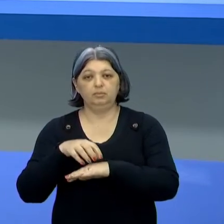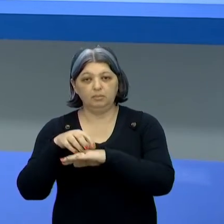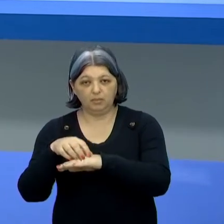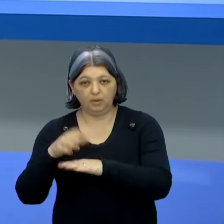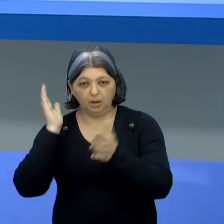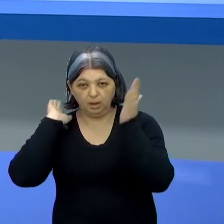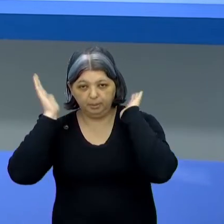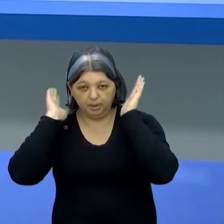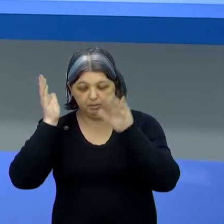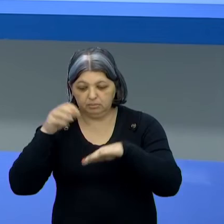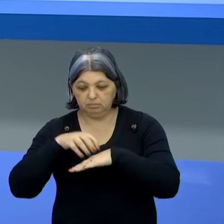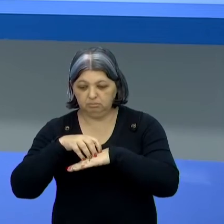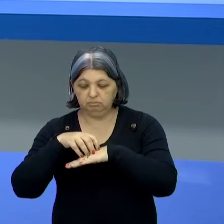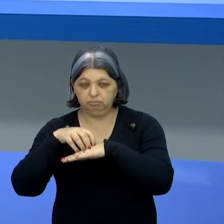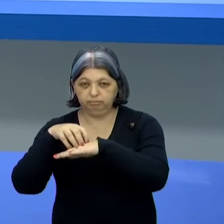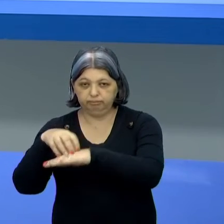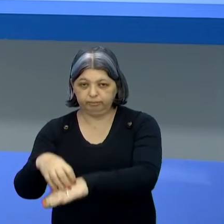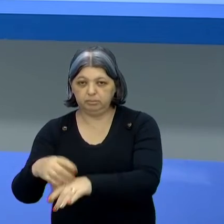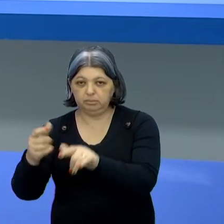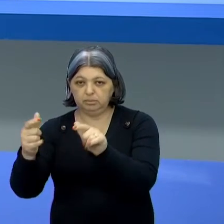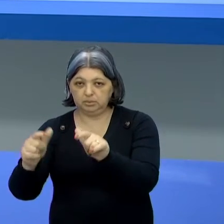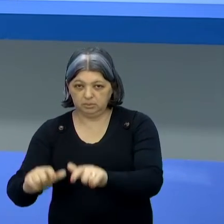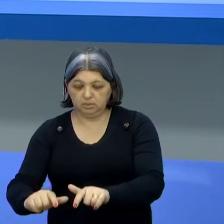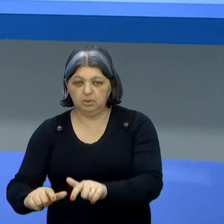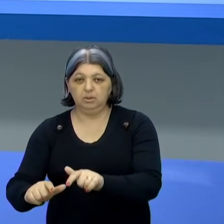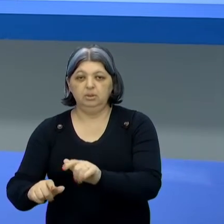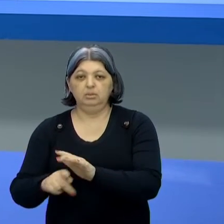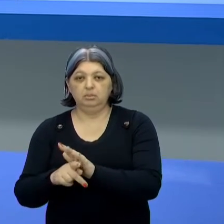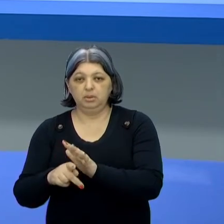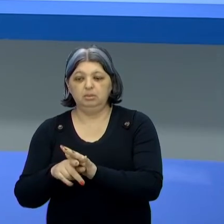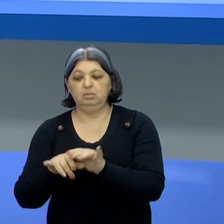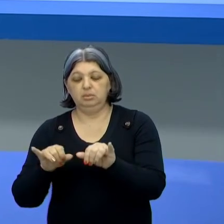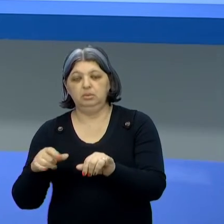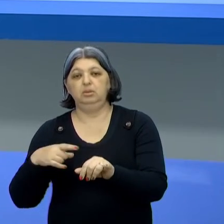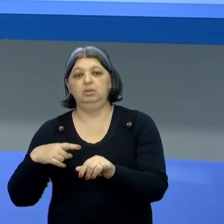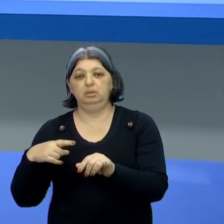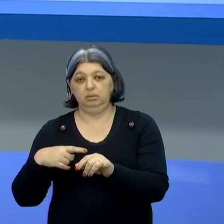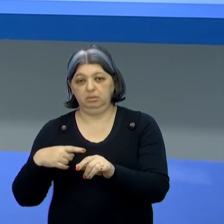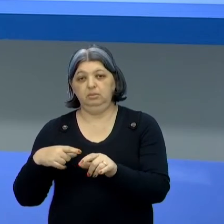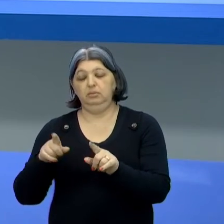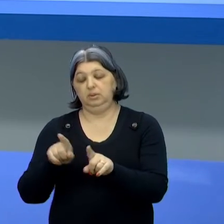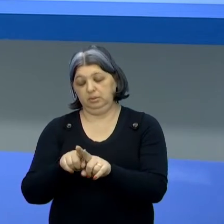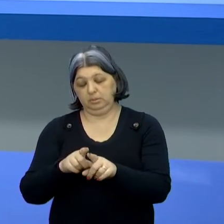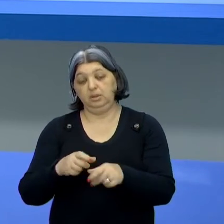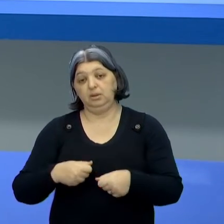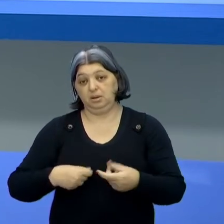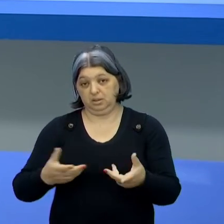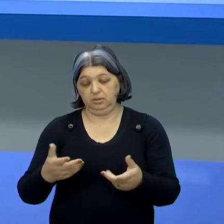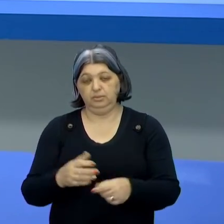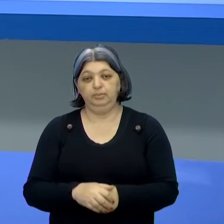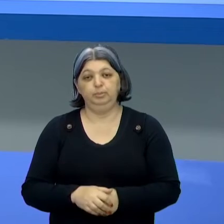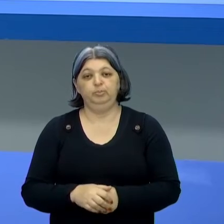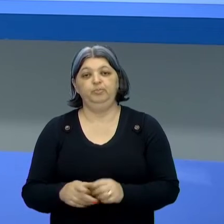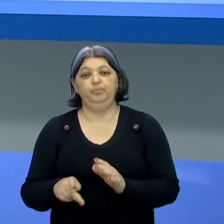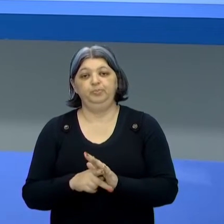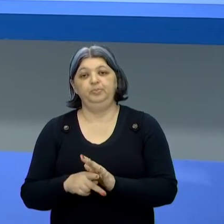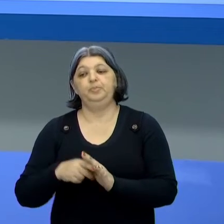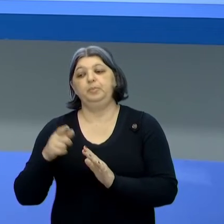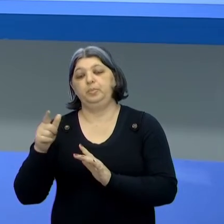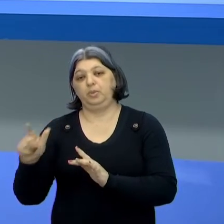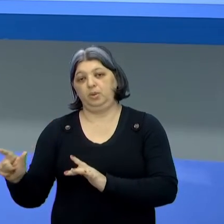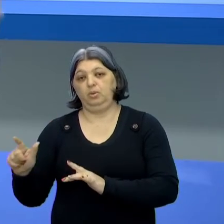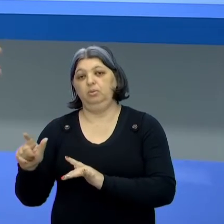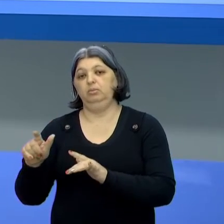caminhão, leva até o centro de distribuição, ele colocou o custo dele ali. No centro de distribuição, o lojista vai